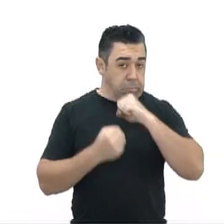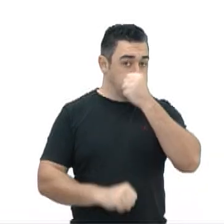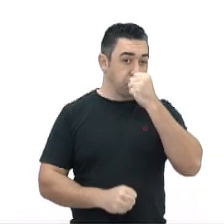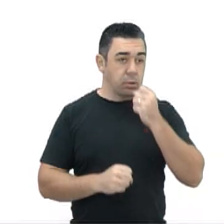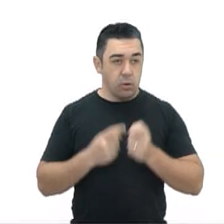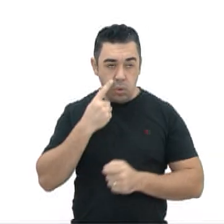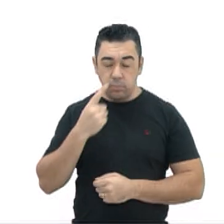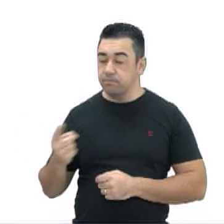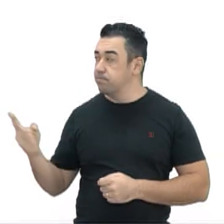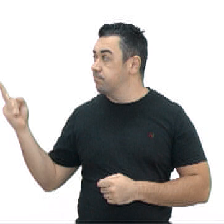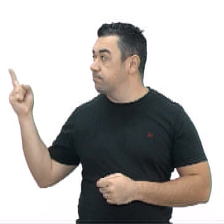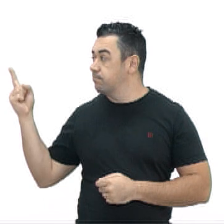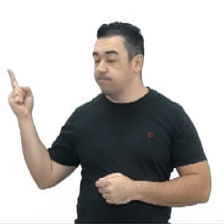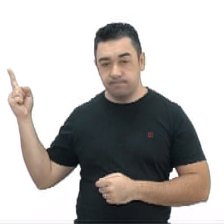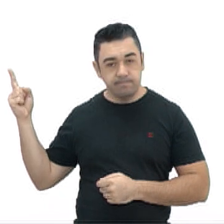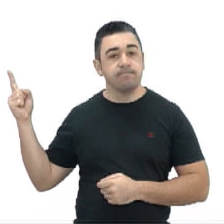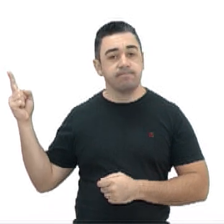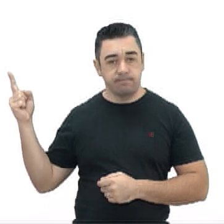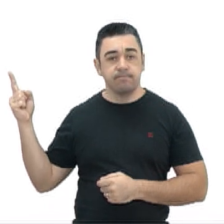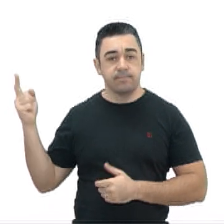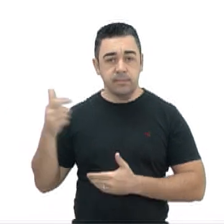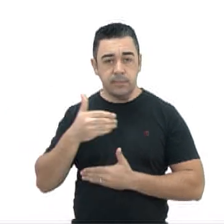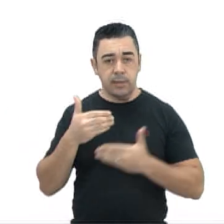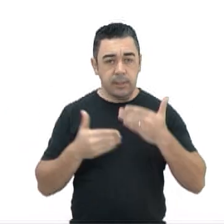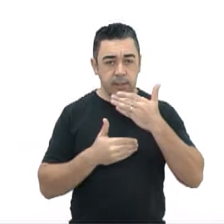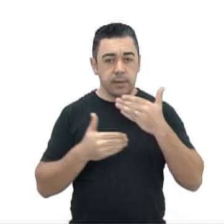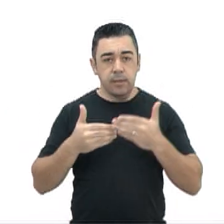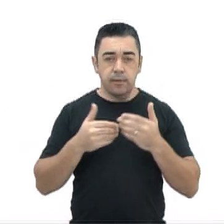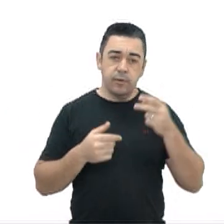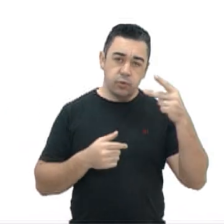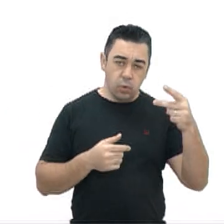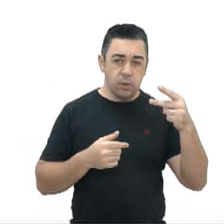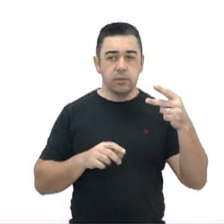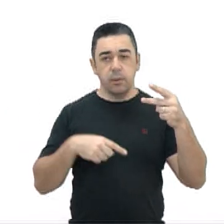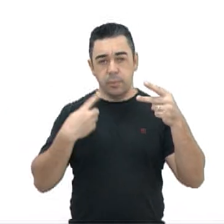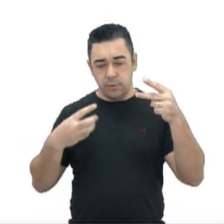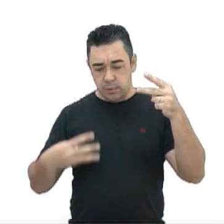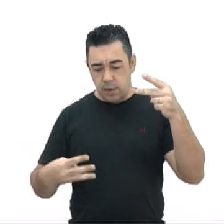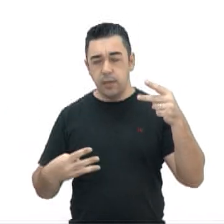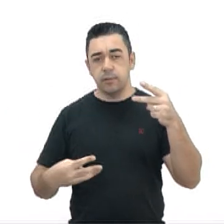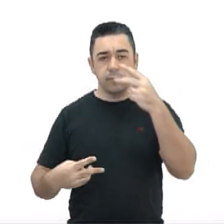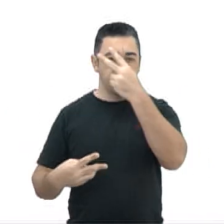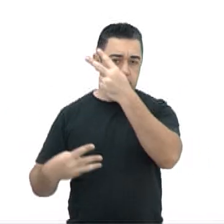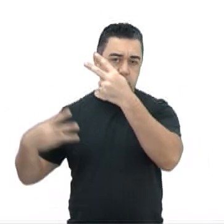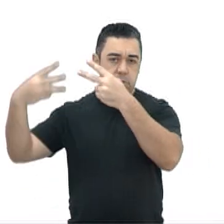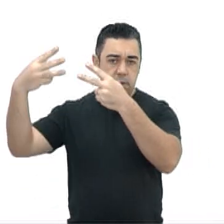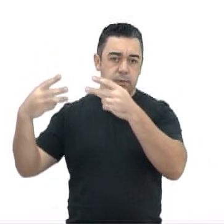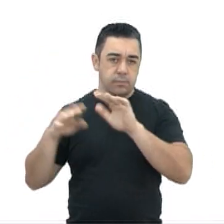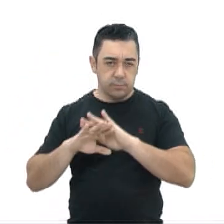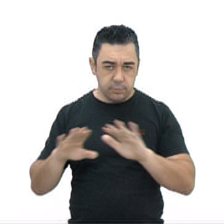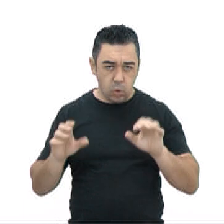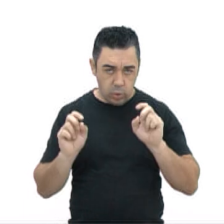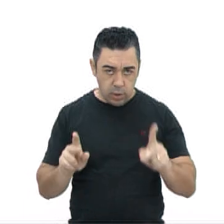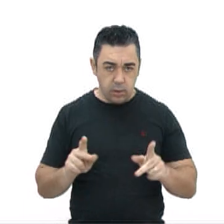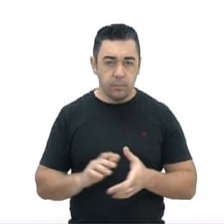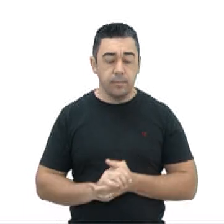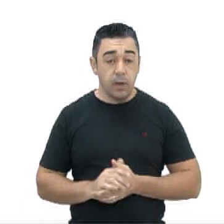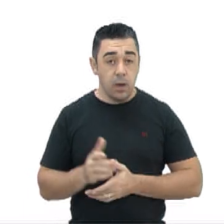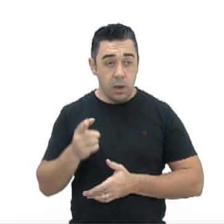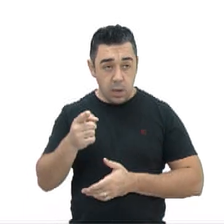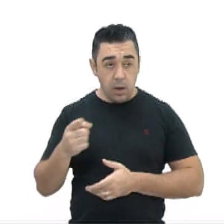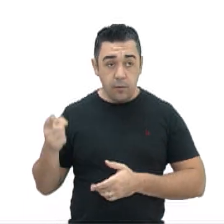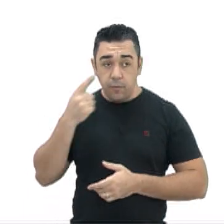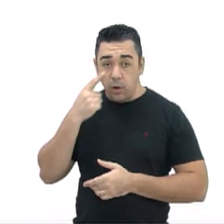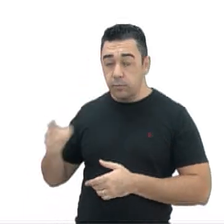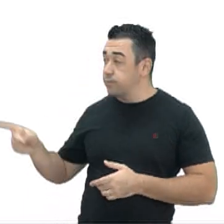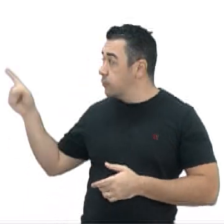A gente faz as subtrações, primeiro foram 2, depois foram 3, o resultado da raiz é 23. Ok? Vou deixar aqui essa